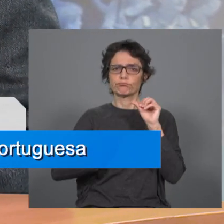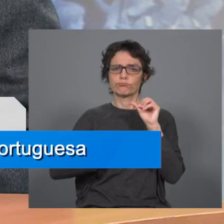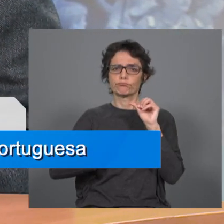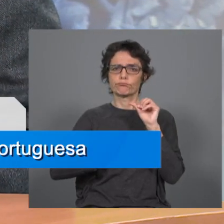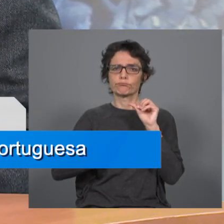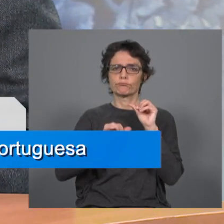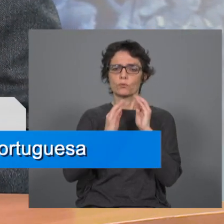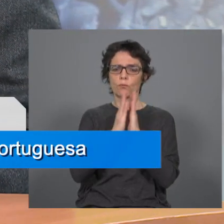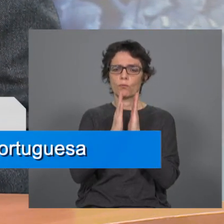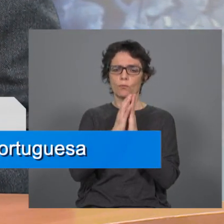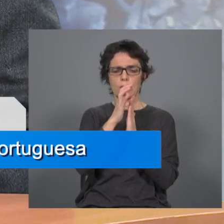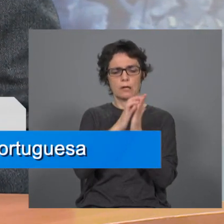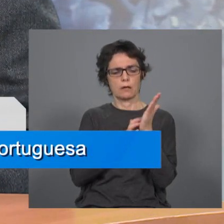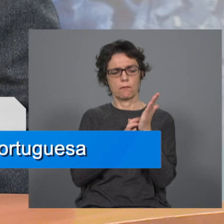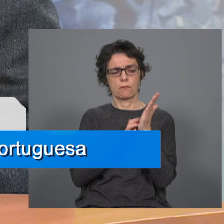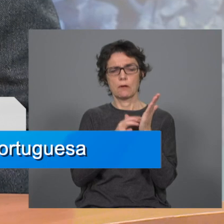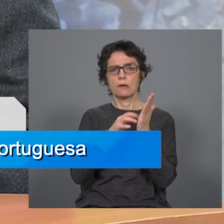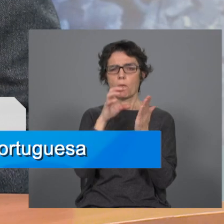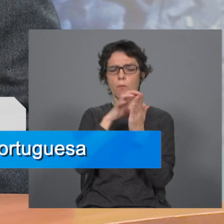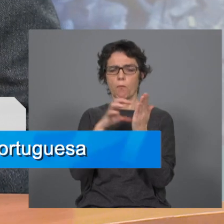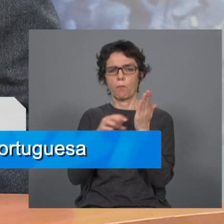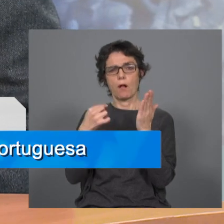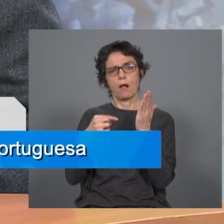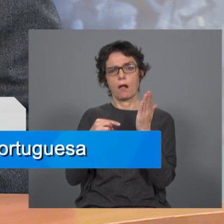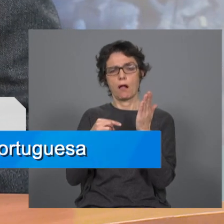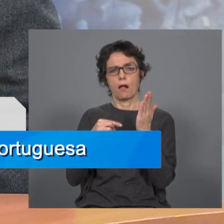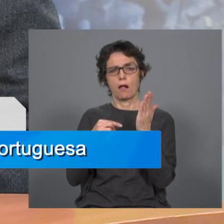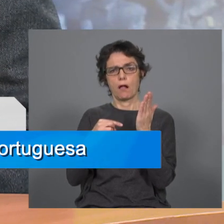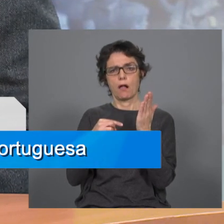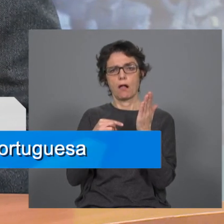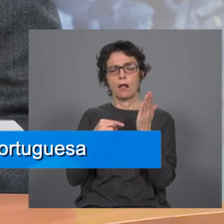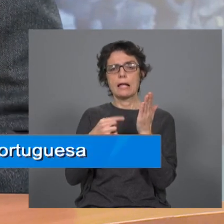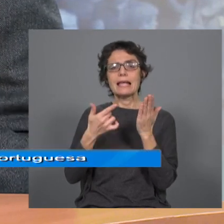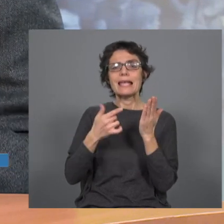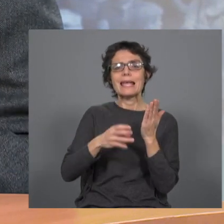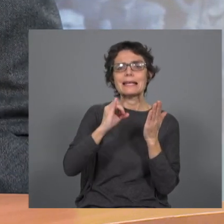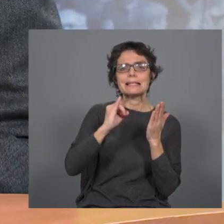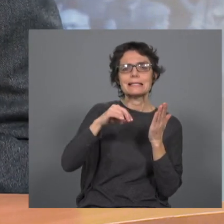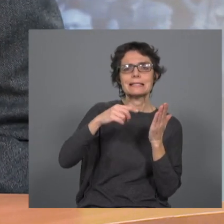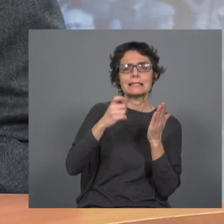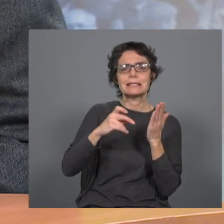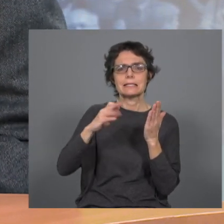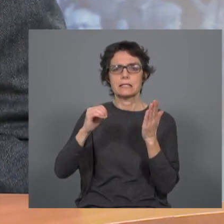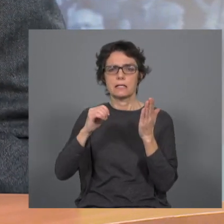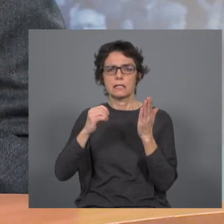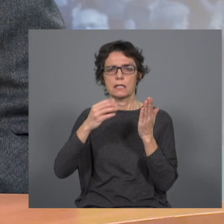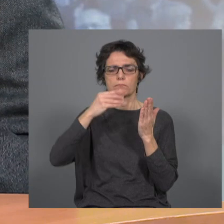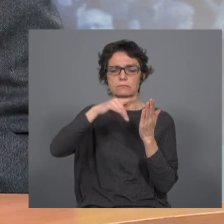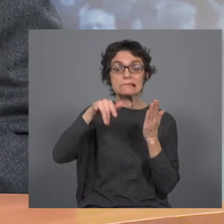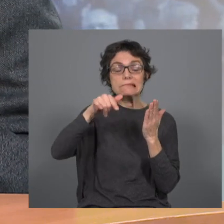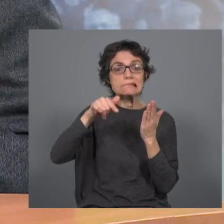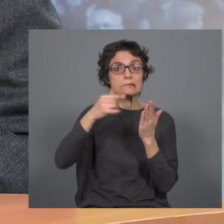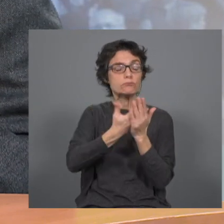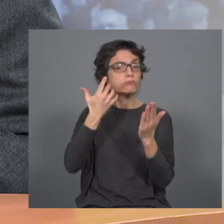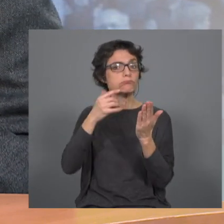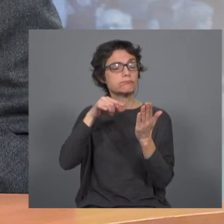são claramente um grande símbolo deste início, desta entrada para o tempo da Quaresma. E de